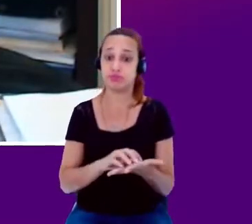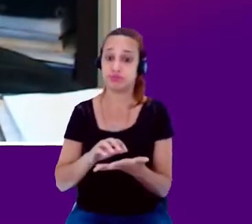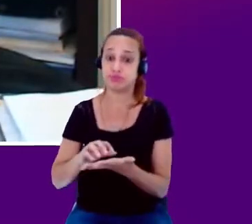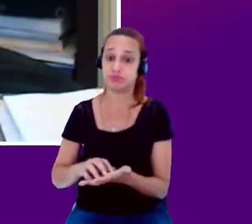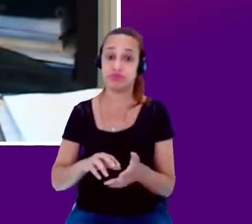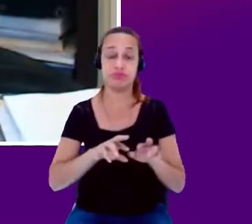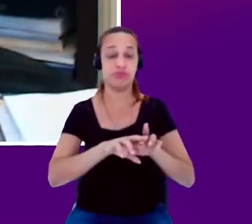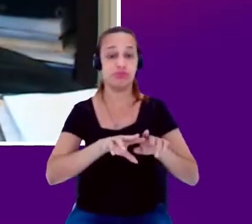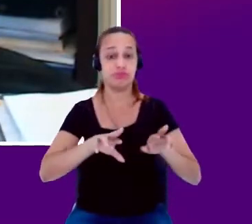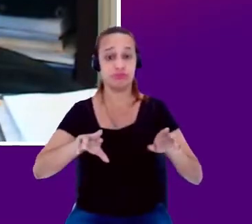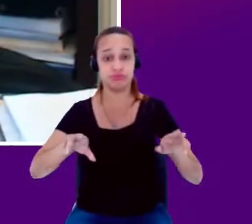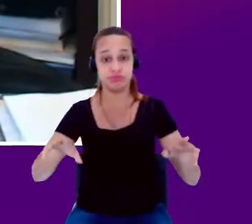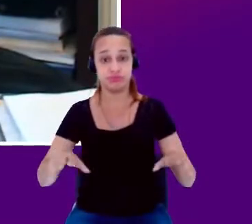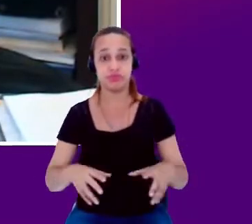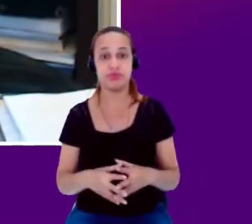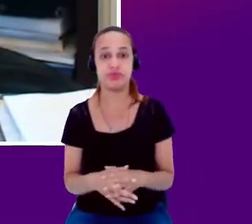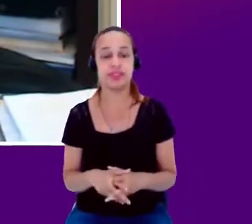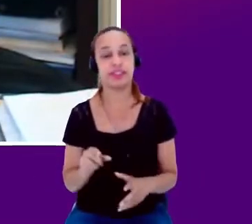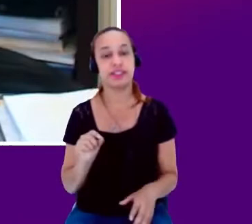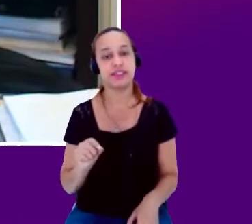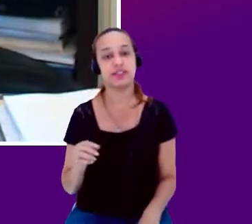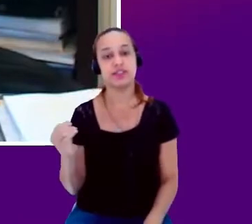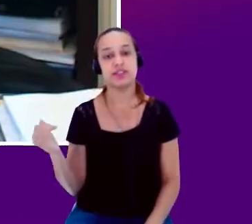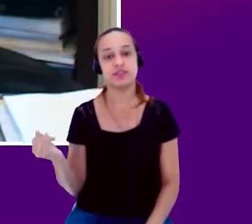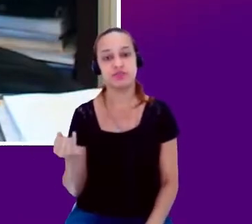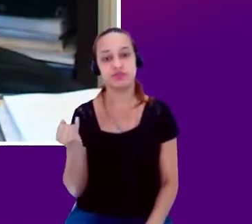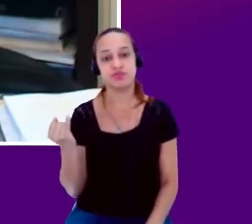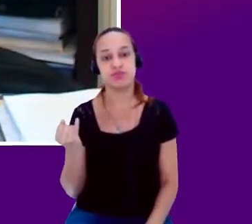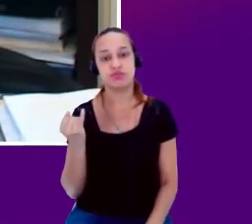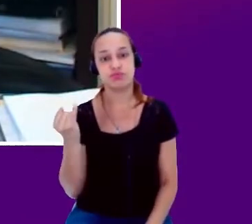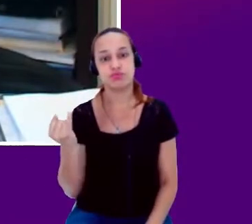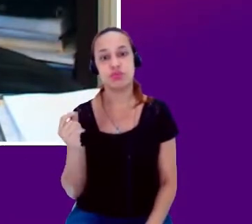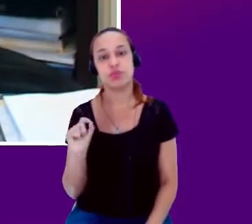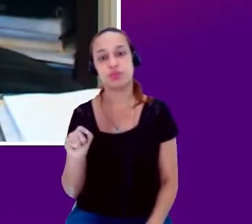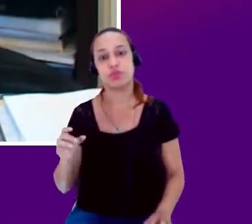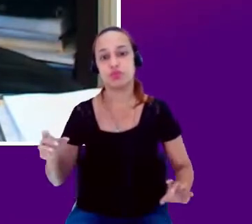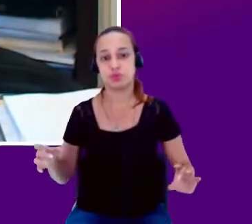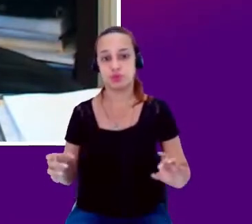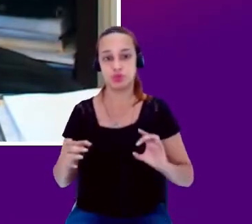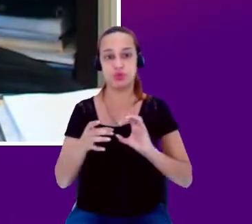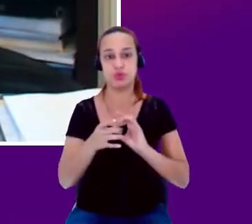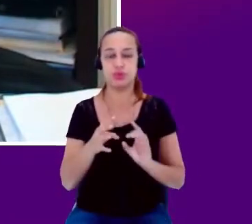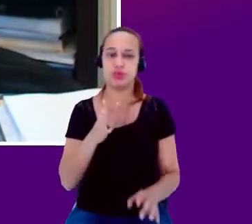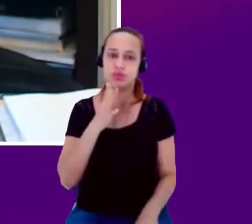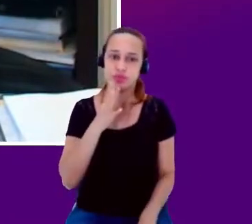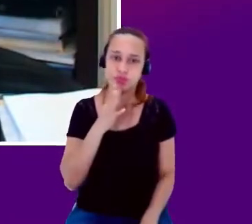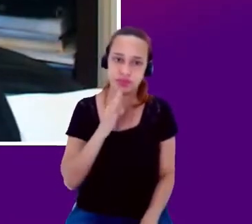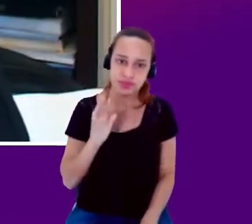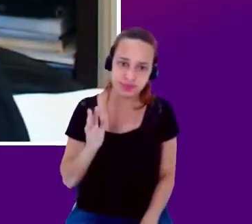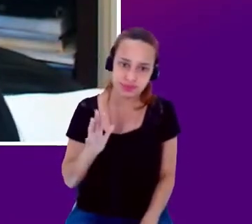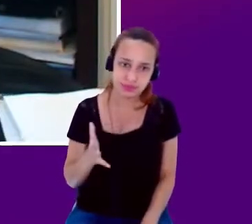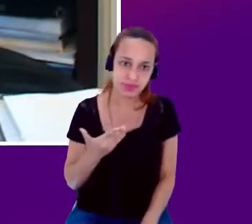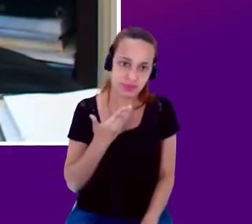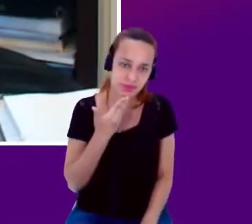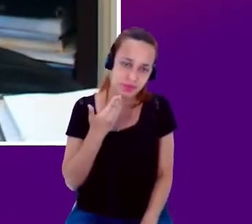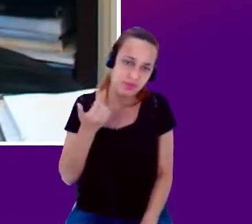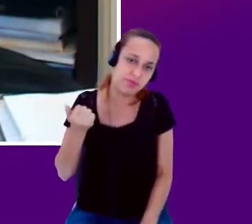e é fundamental que eles se reúnam, eles que conhecem sua atividade melhor do